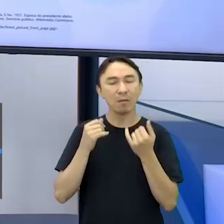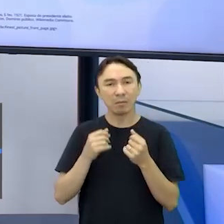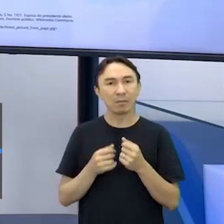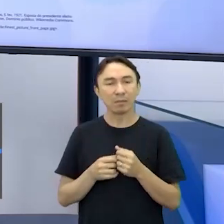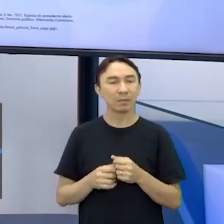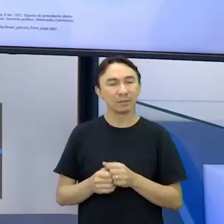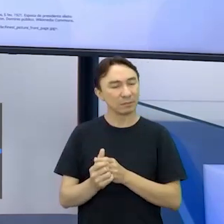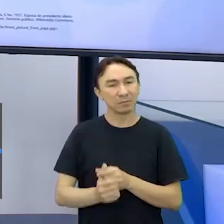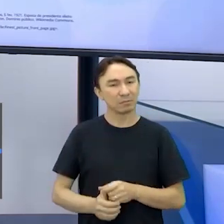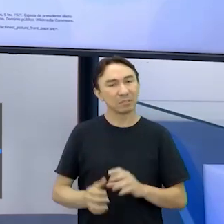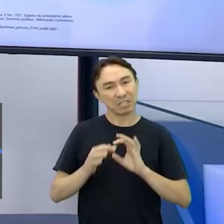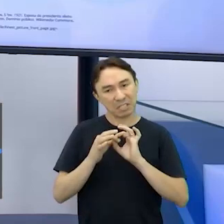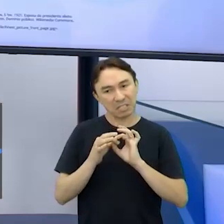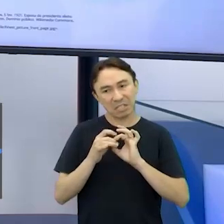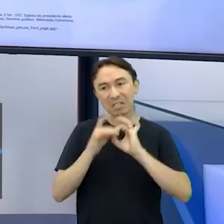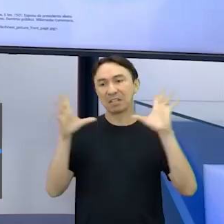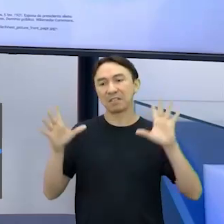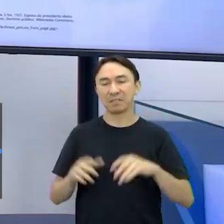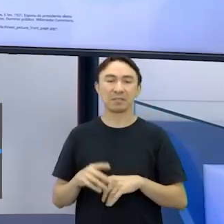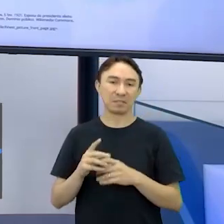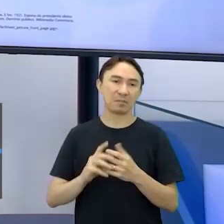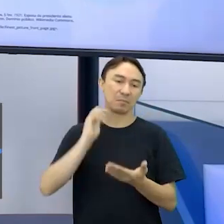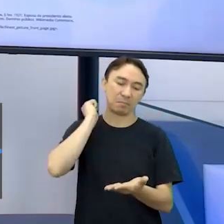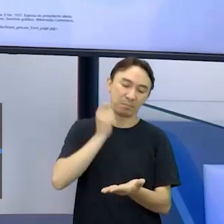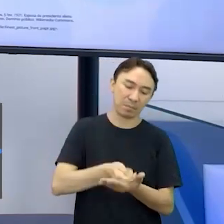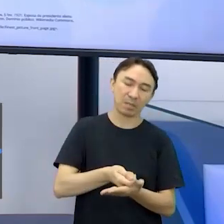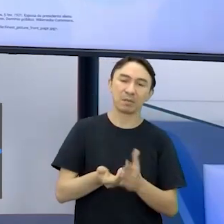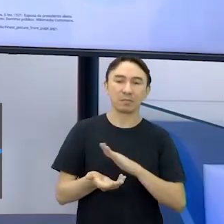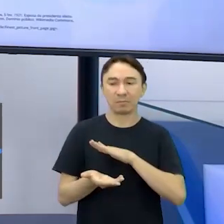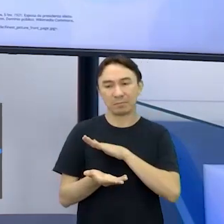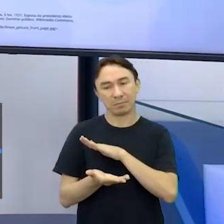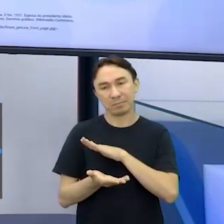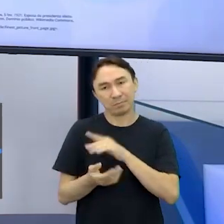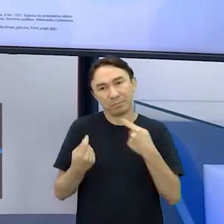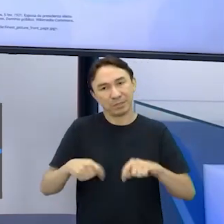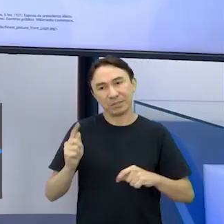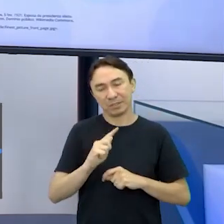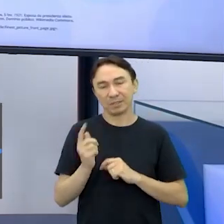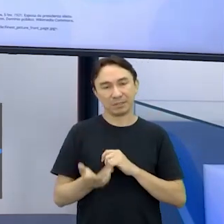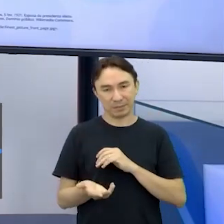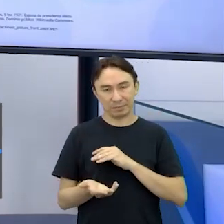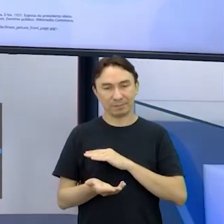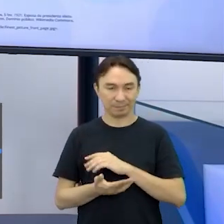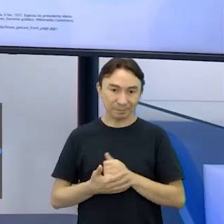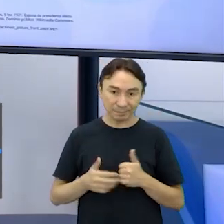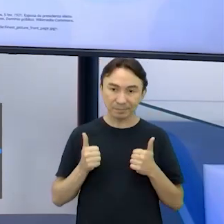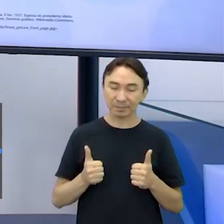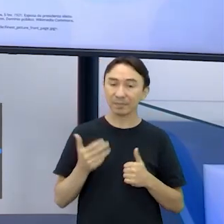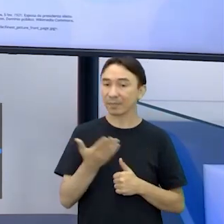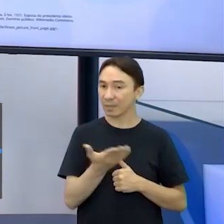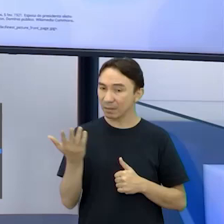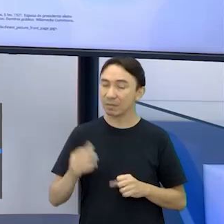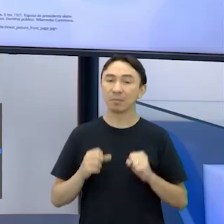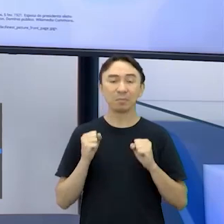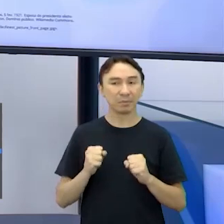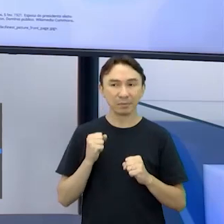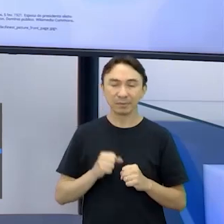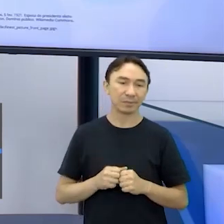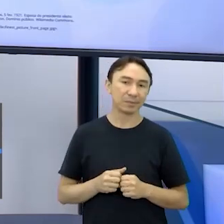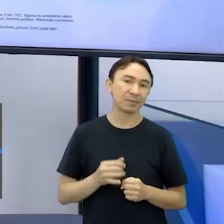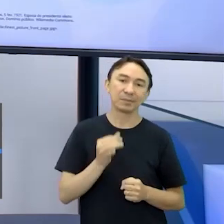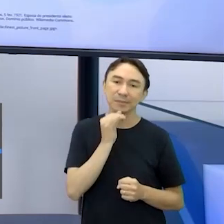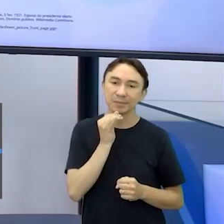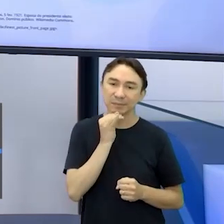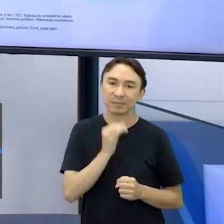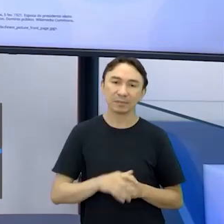Não citar igual copiar e colar, a gente não pode fazer isso, claro, mas assim, você pode ter acesso às informações. Por exemplo, a